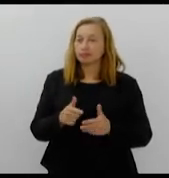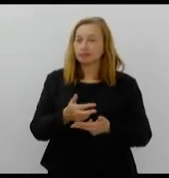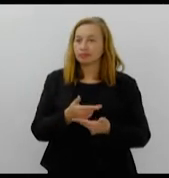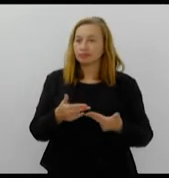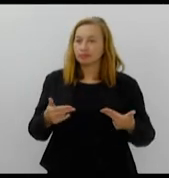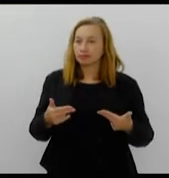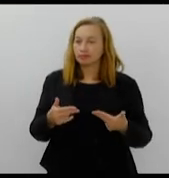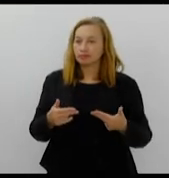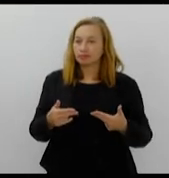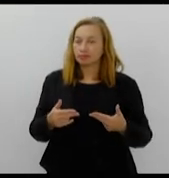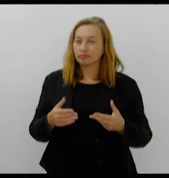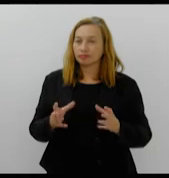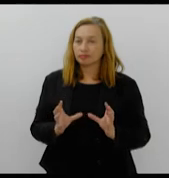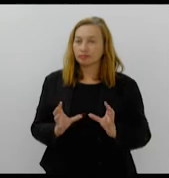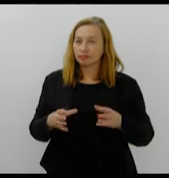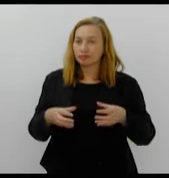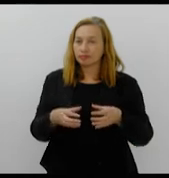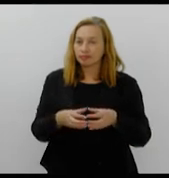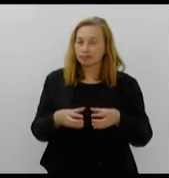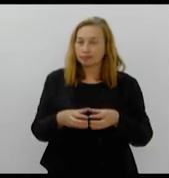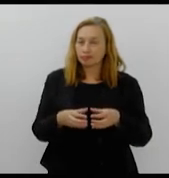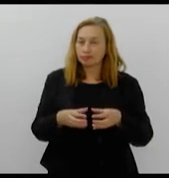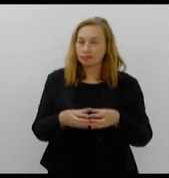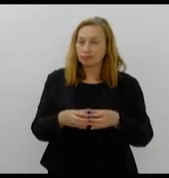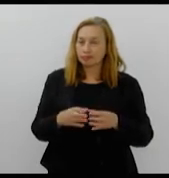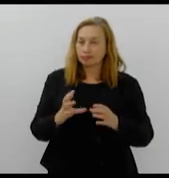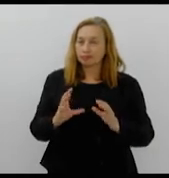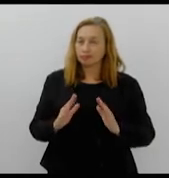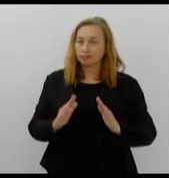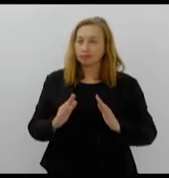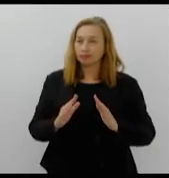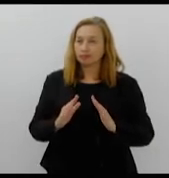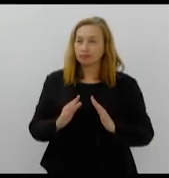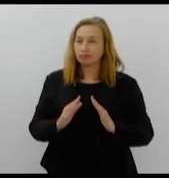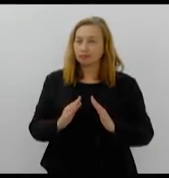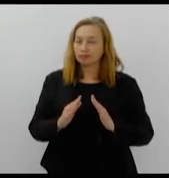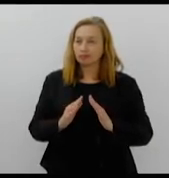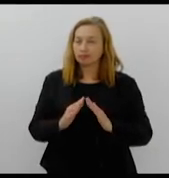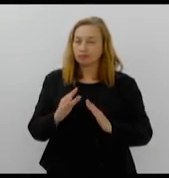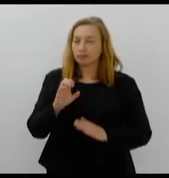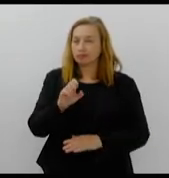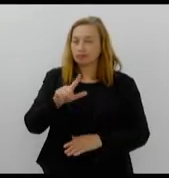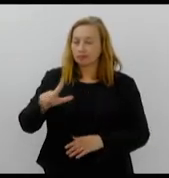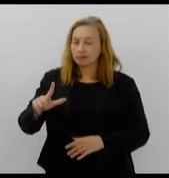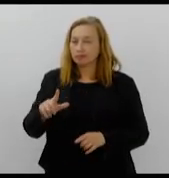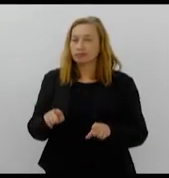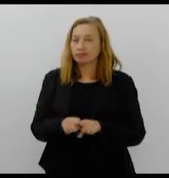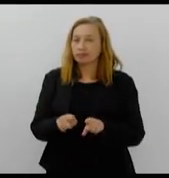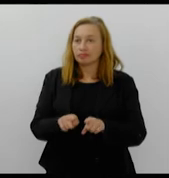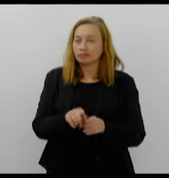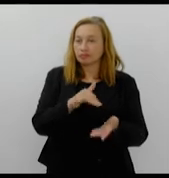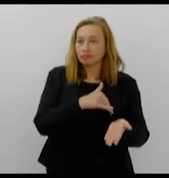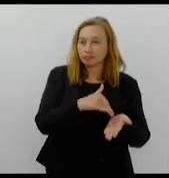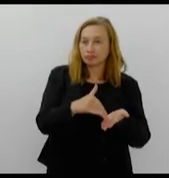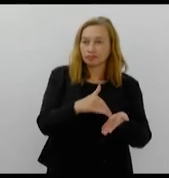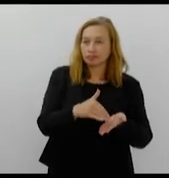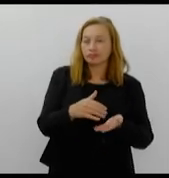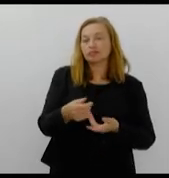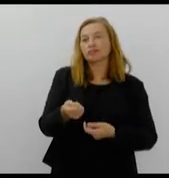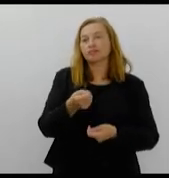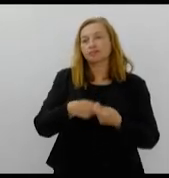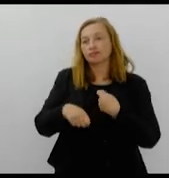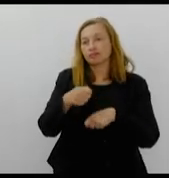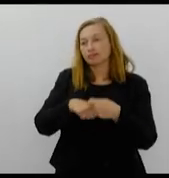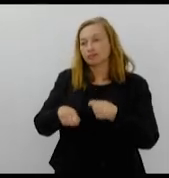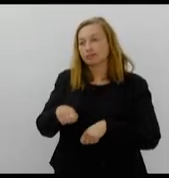do gabinete da Casa Civil, da Secretaria do Mar, de Economia do Mar, e